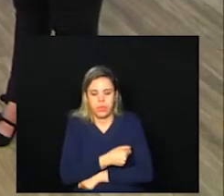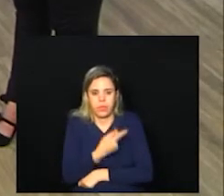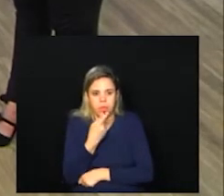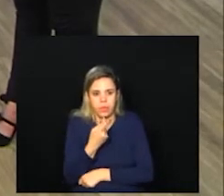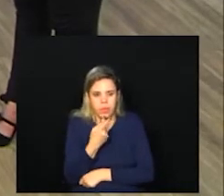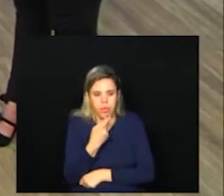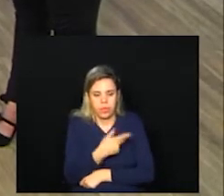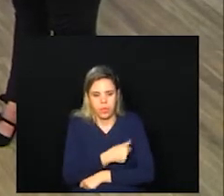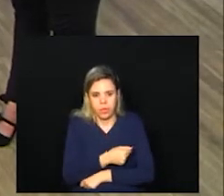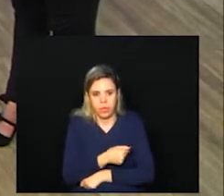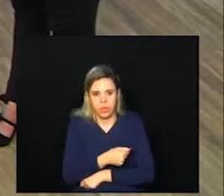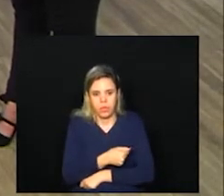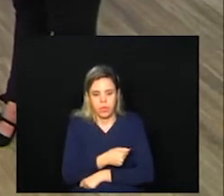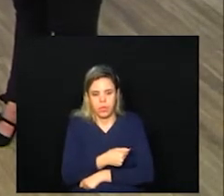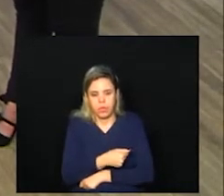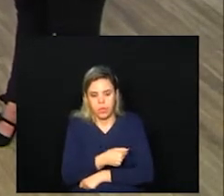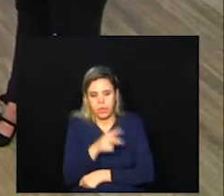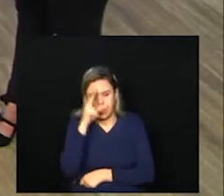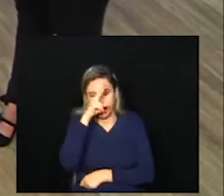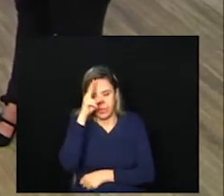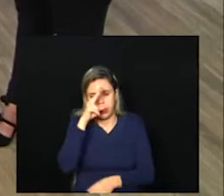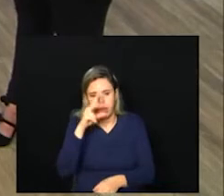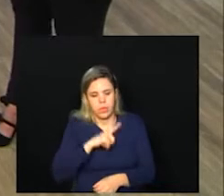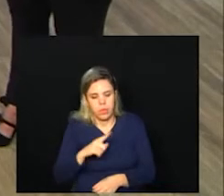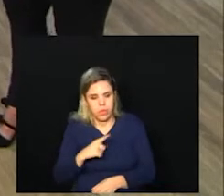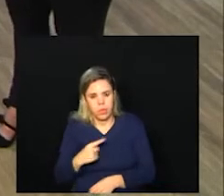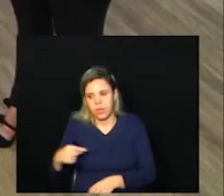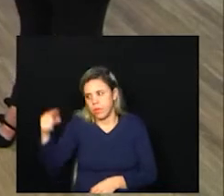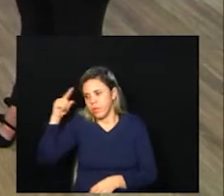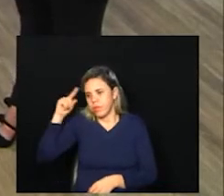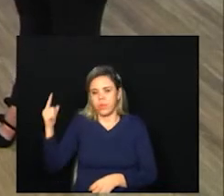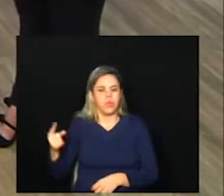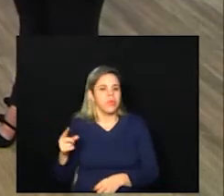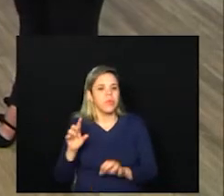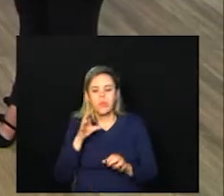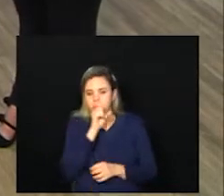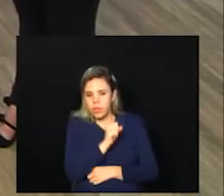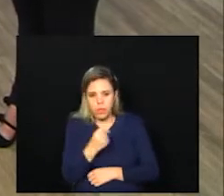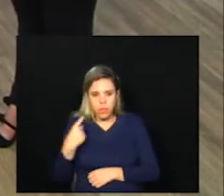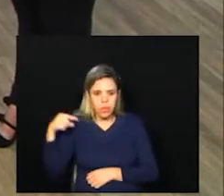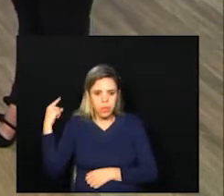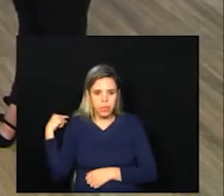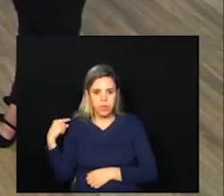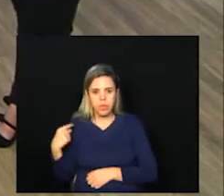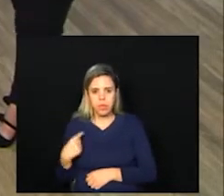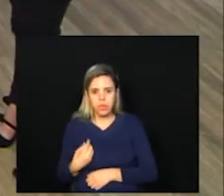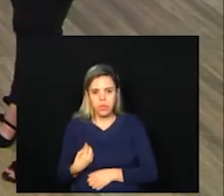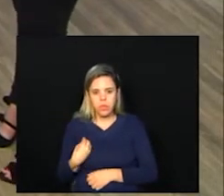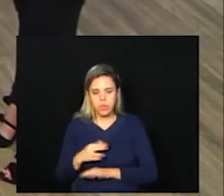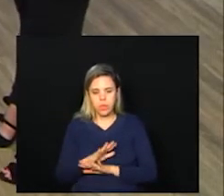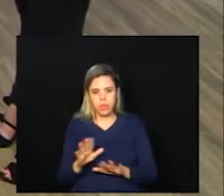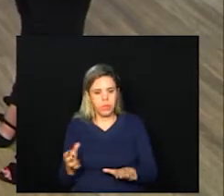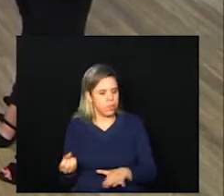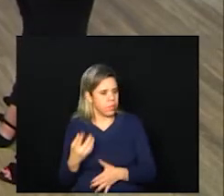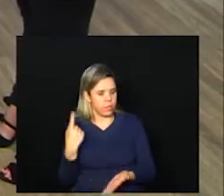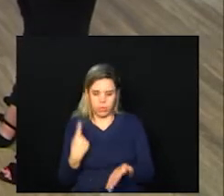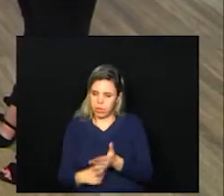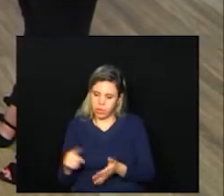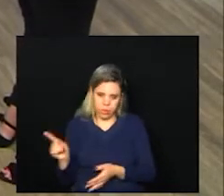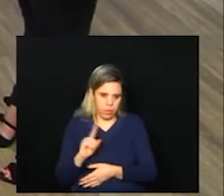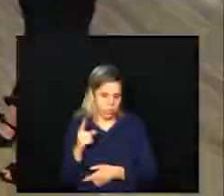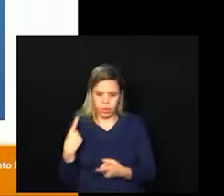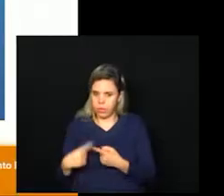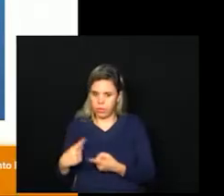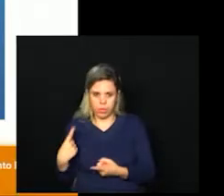em vacinação, a gente lembra que tivemos aí o último dia D no sábado. Não estamos com novos agendamentos